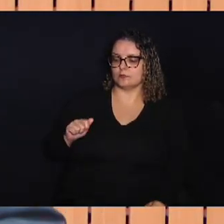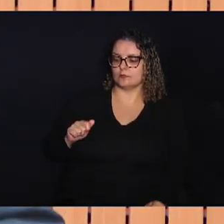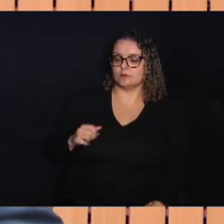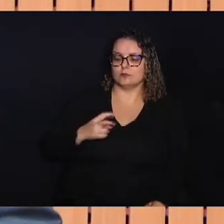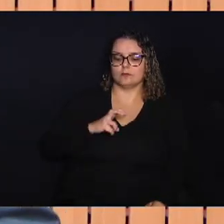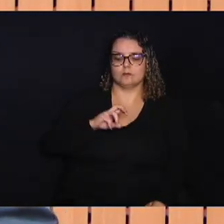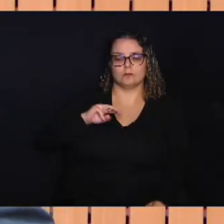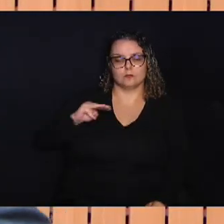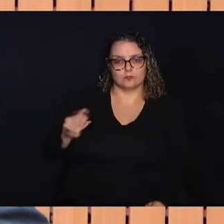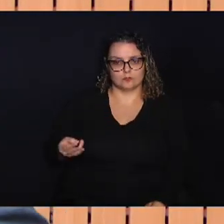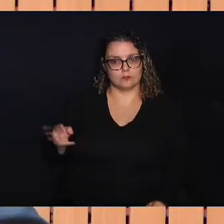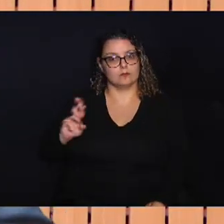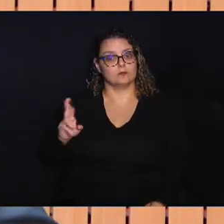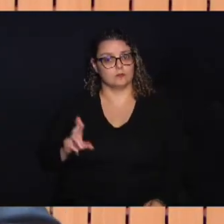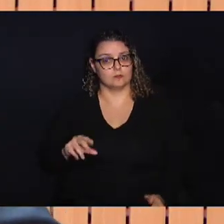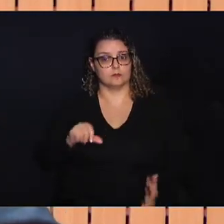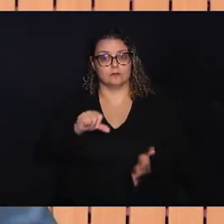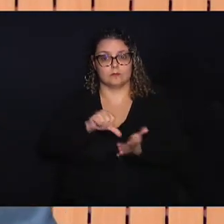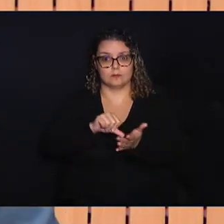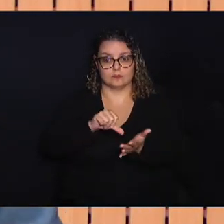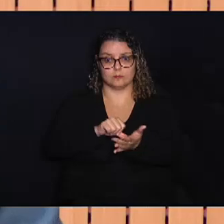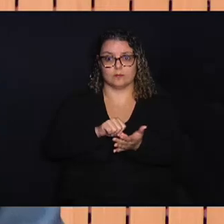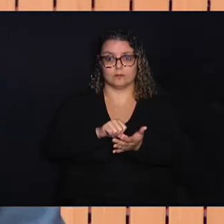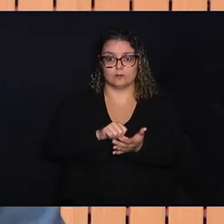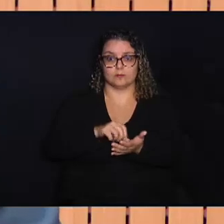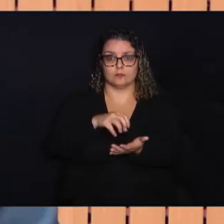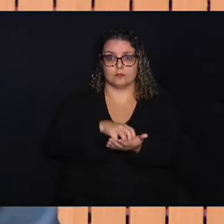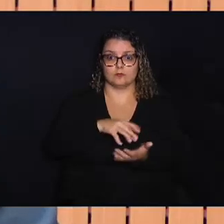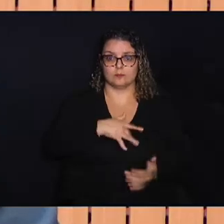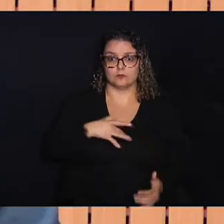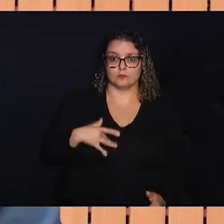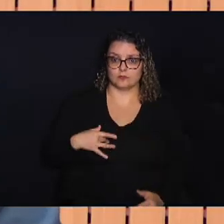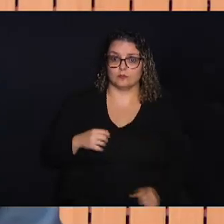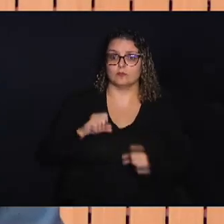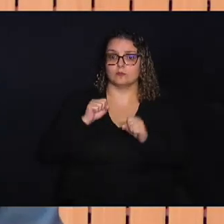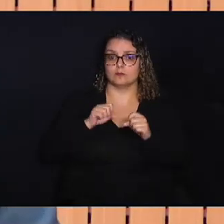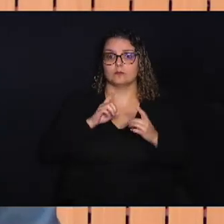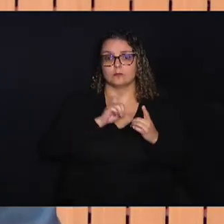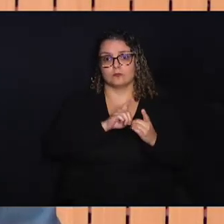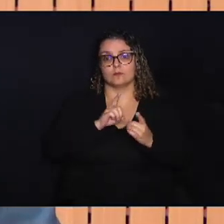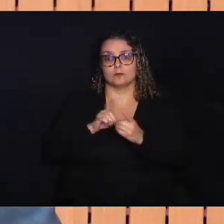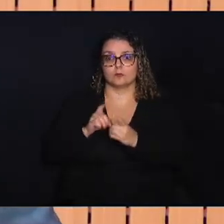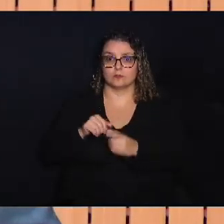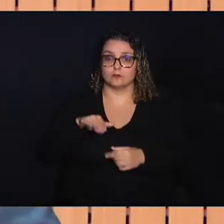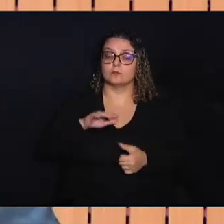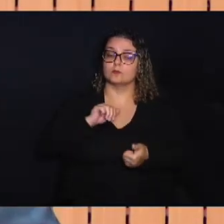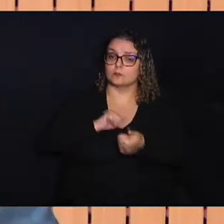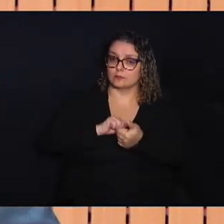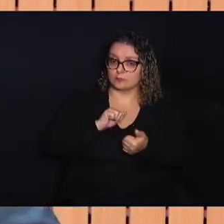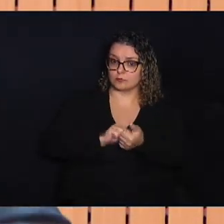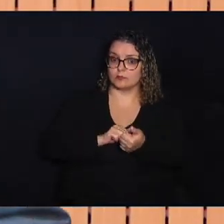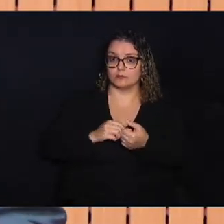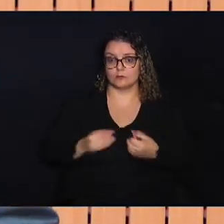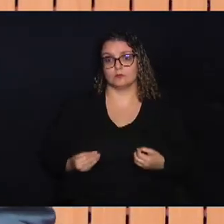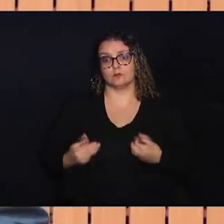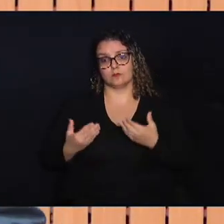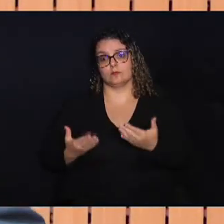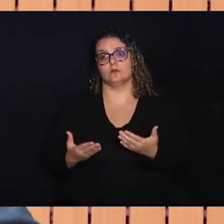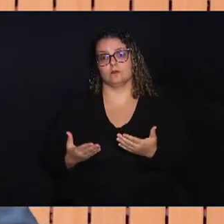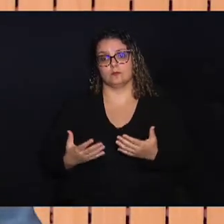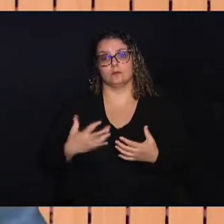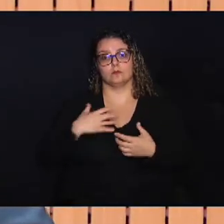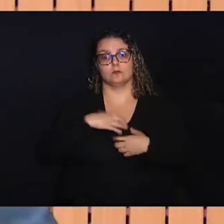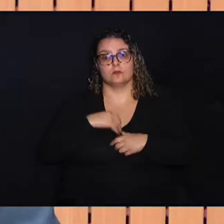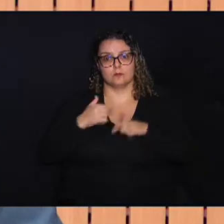reais, aonde a unidade do Centro de Saúde vai poder atender com mais qualidade e oferecer condição